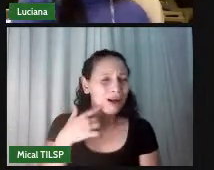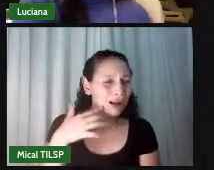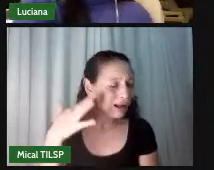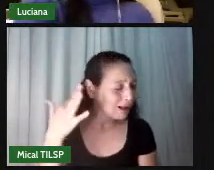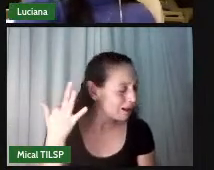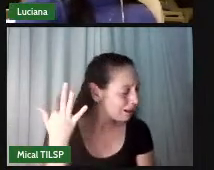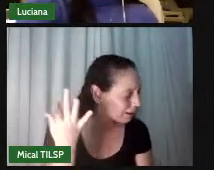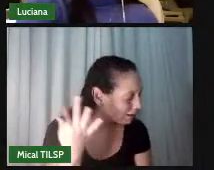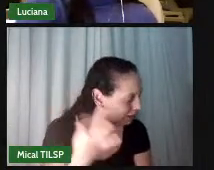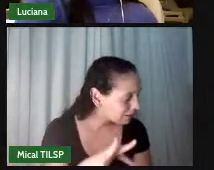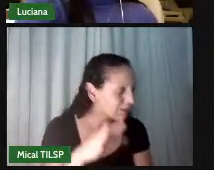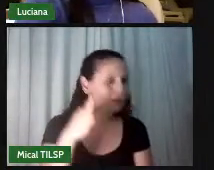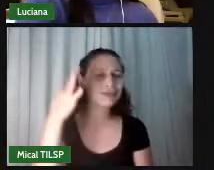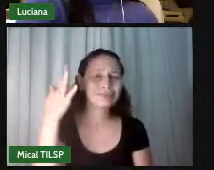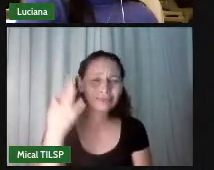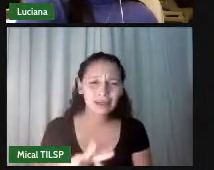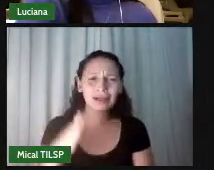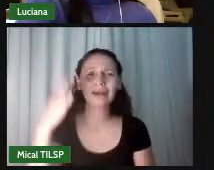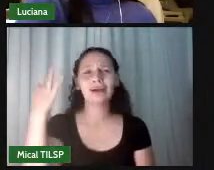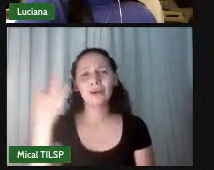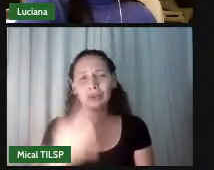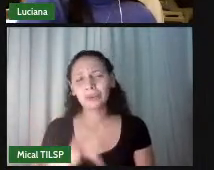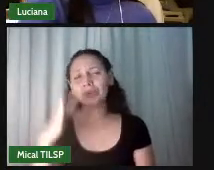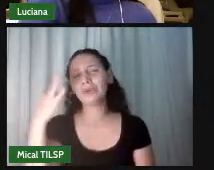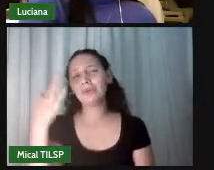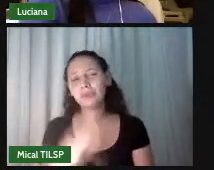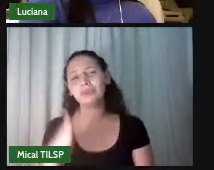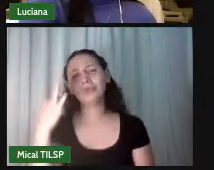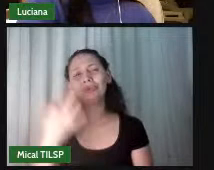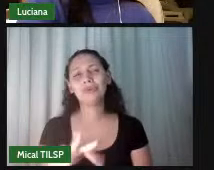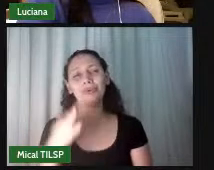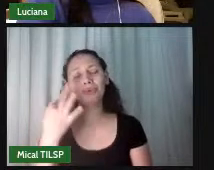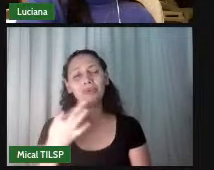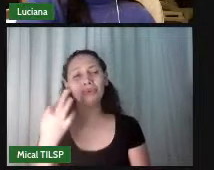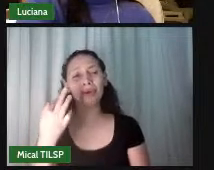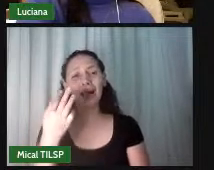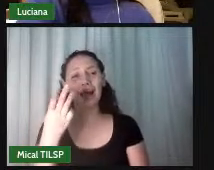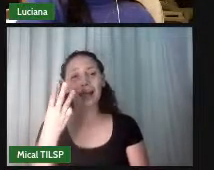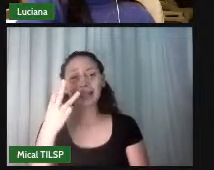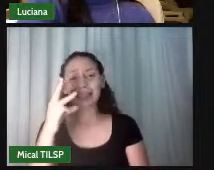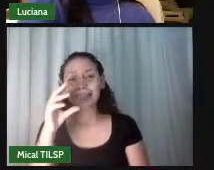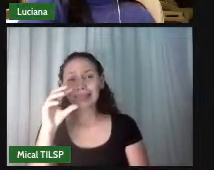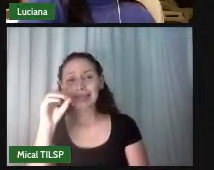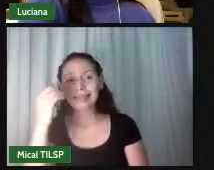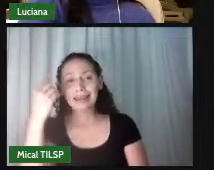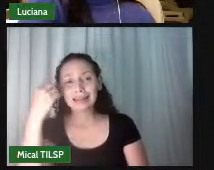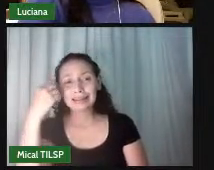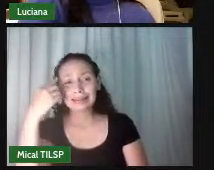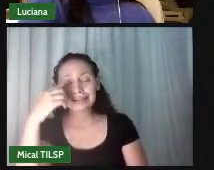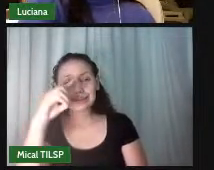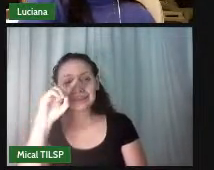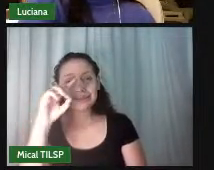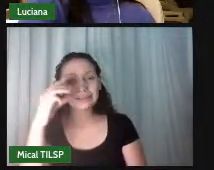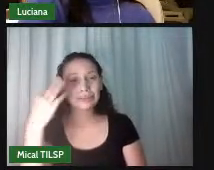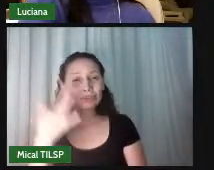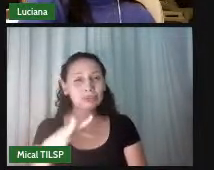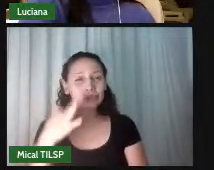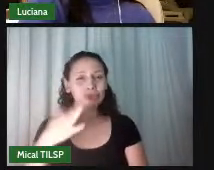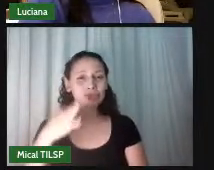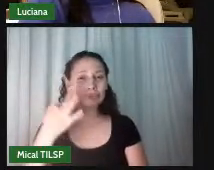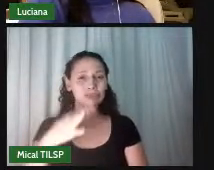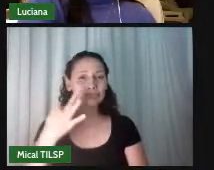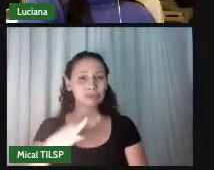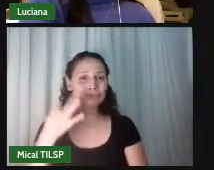excruciantes, tá, durante mais de 30 dias. Houve a presença, apareceu nesse paciente,